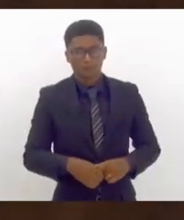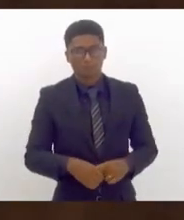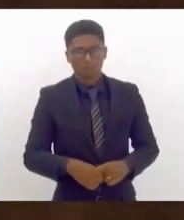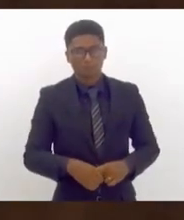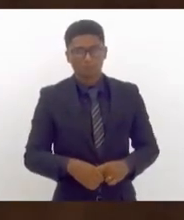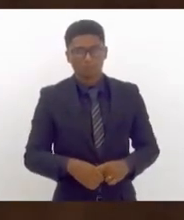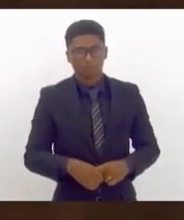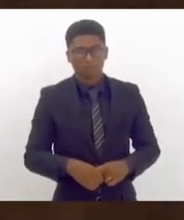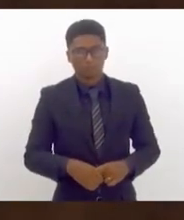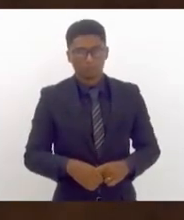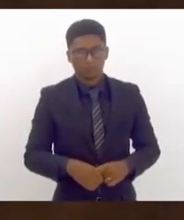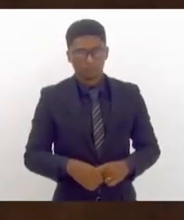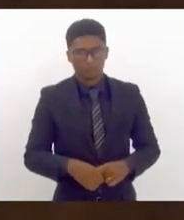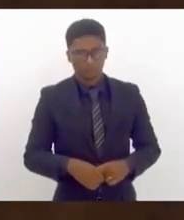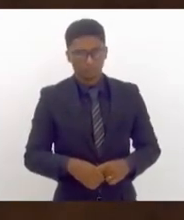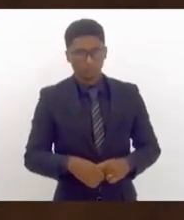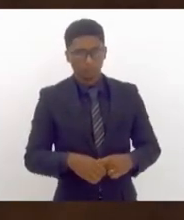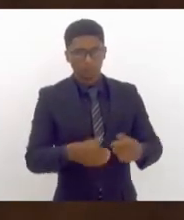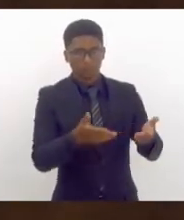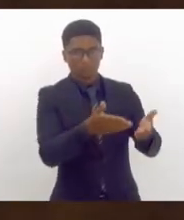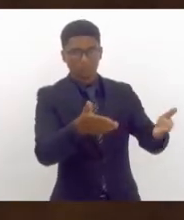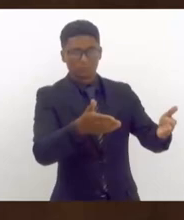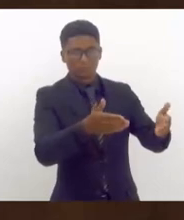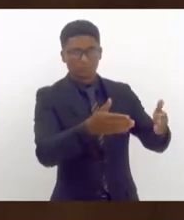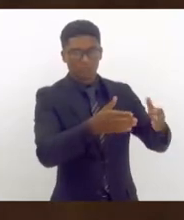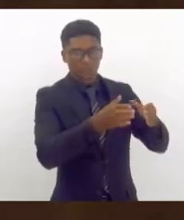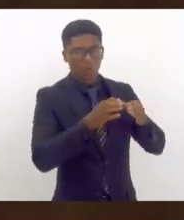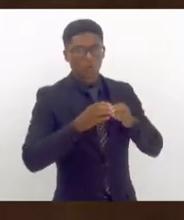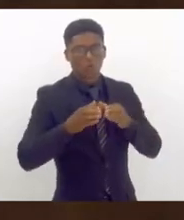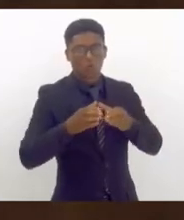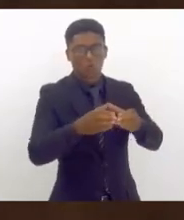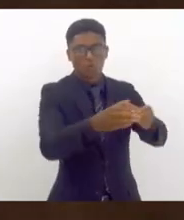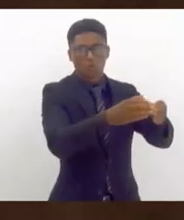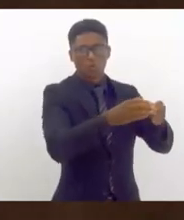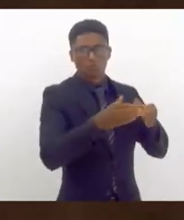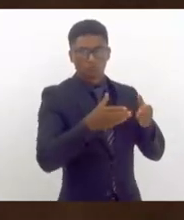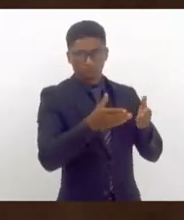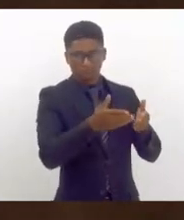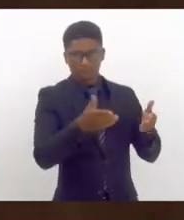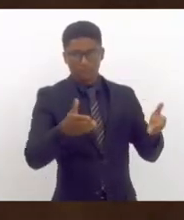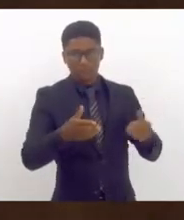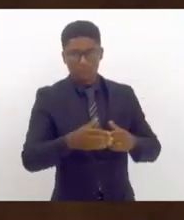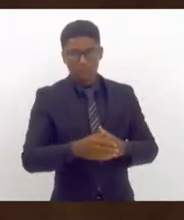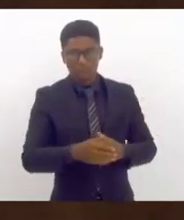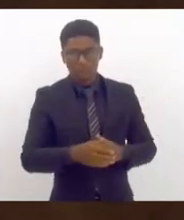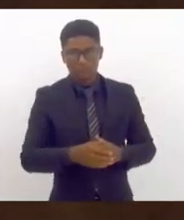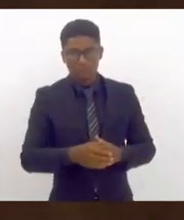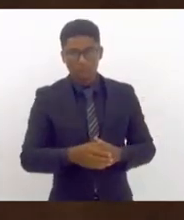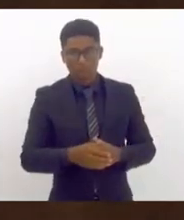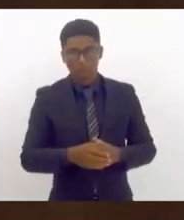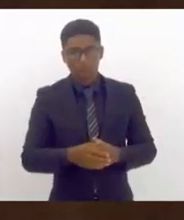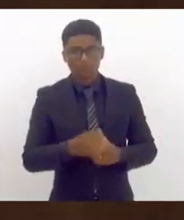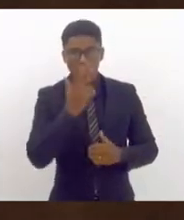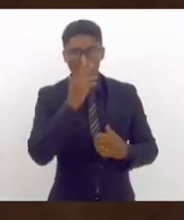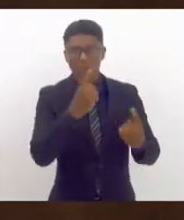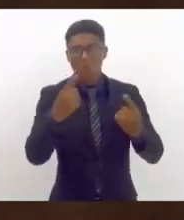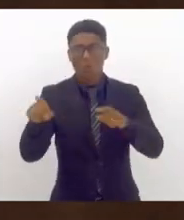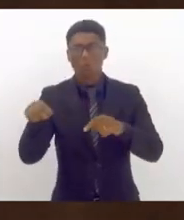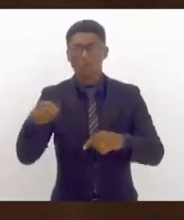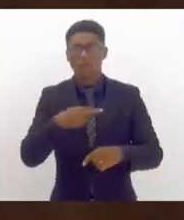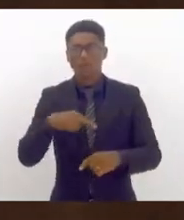à construção de células de repressão dessa livre e plural expressão